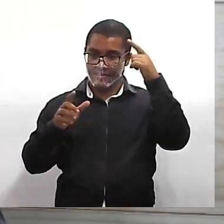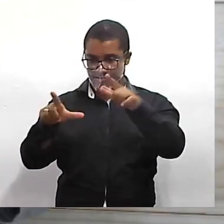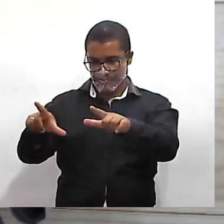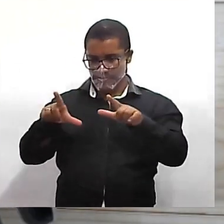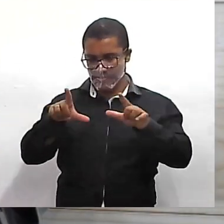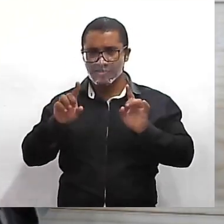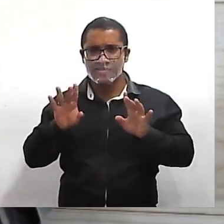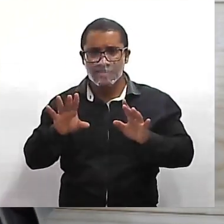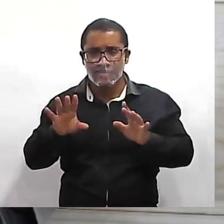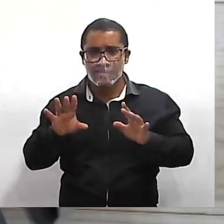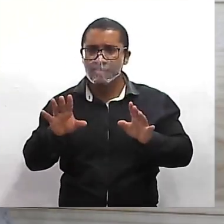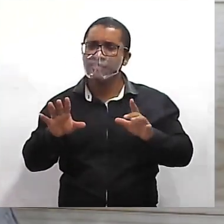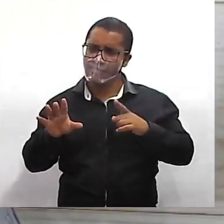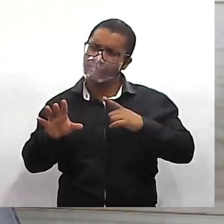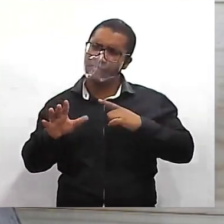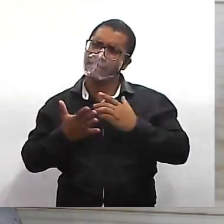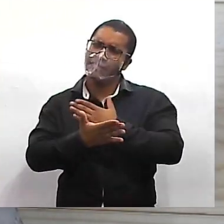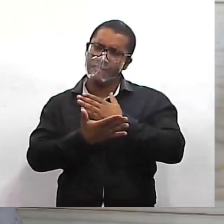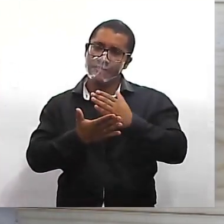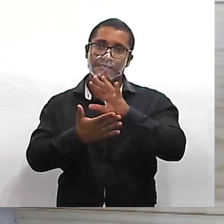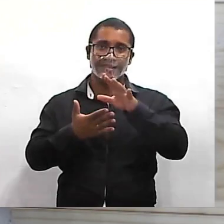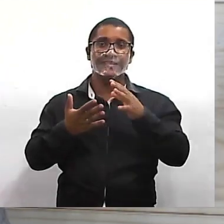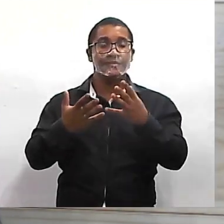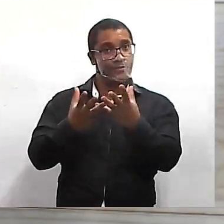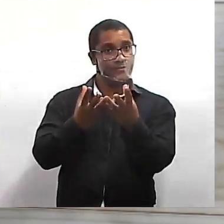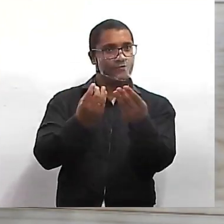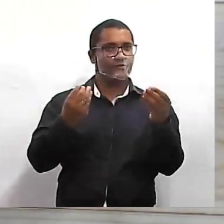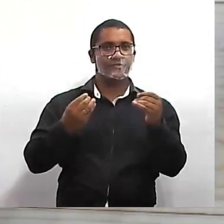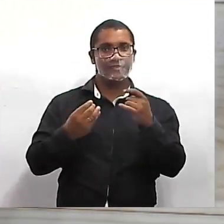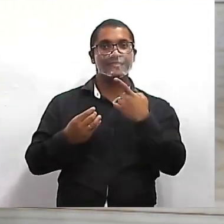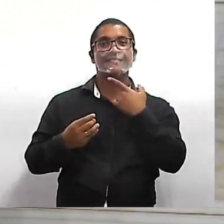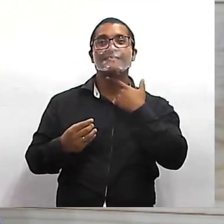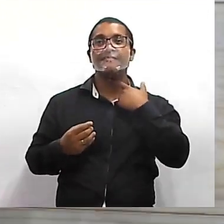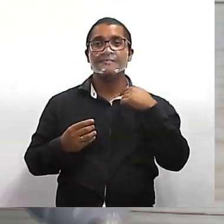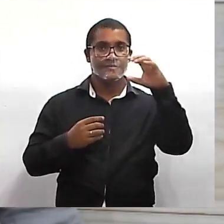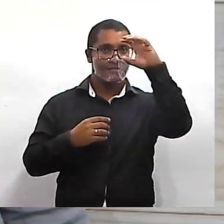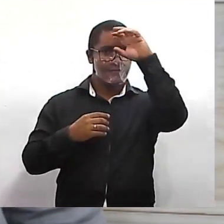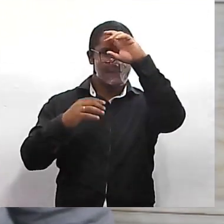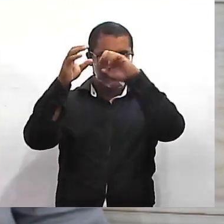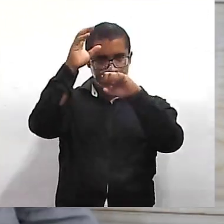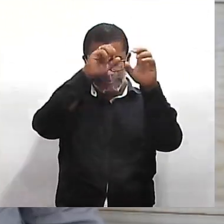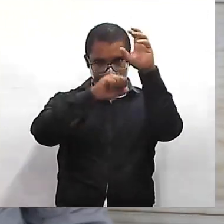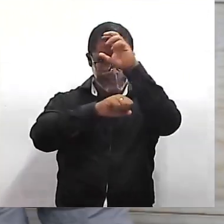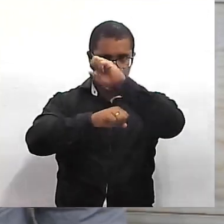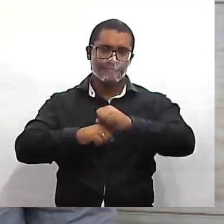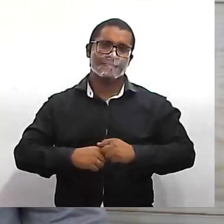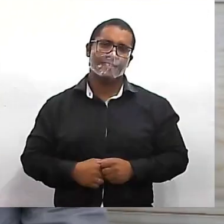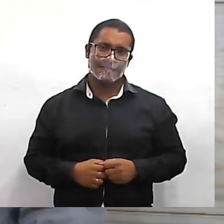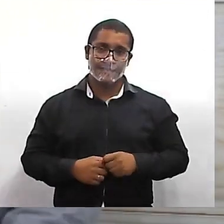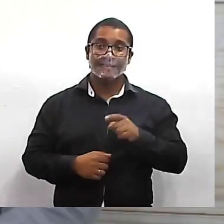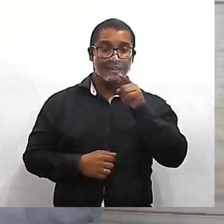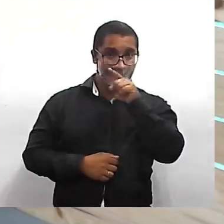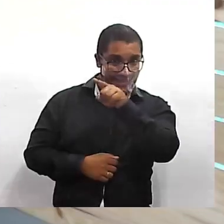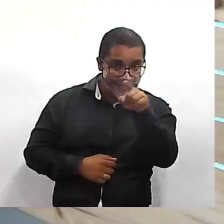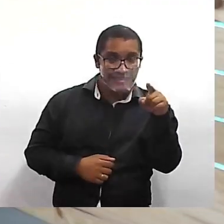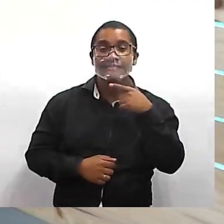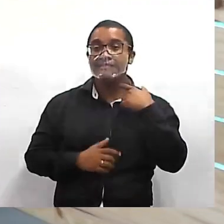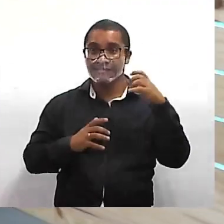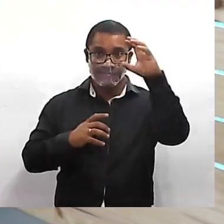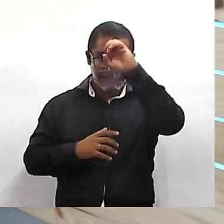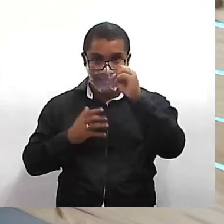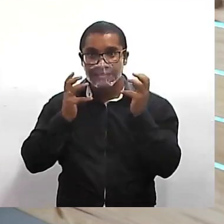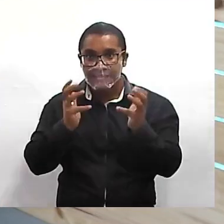estão aqui pelo conhecimento. E são essas pessoas que vão ter um diferencial no mercado de trabalho. Um